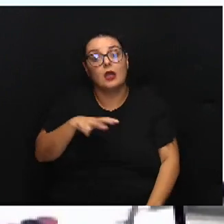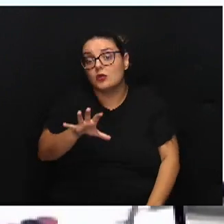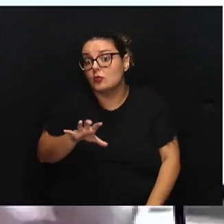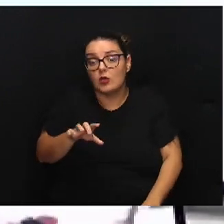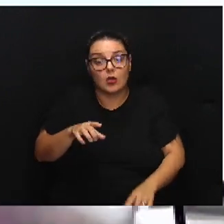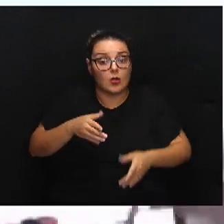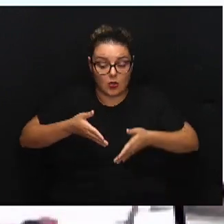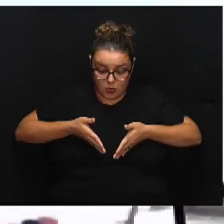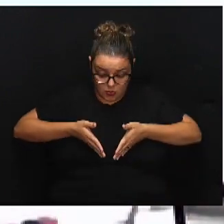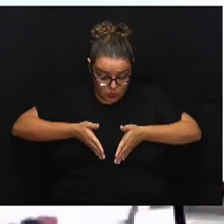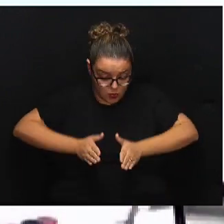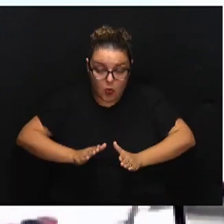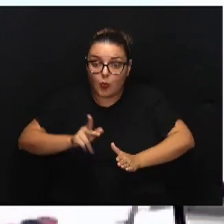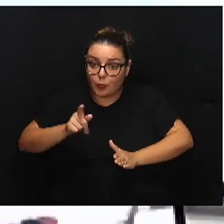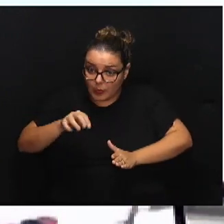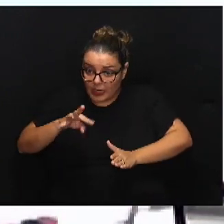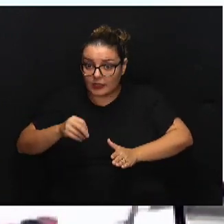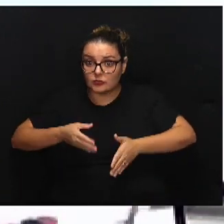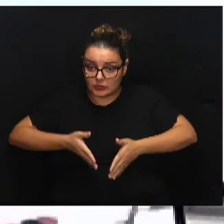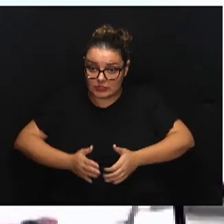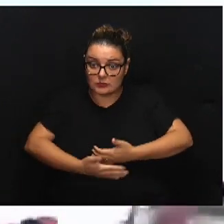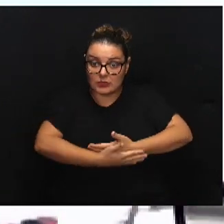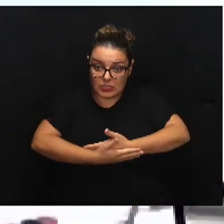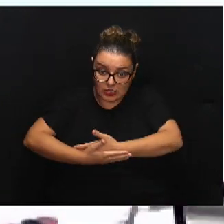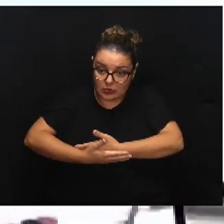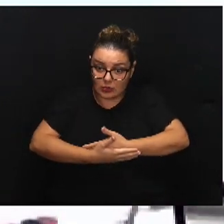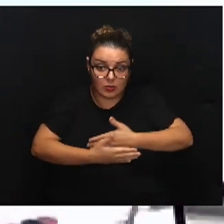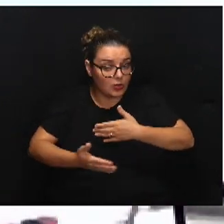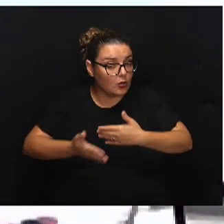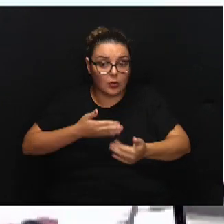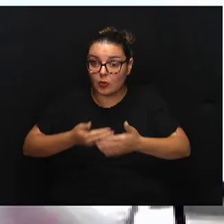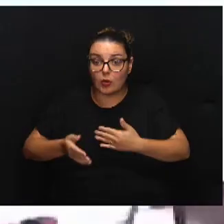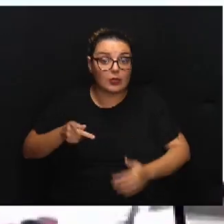parto, o nascimento da criança, e o parto, qualquer